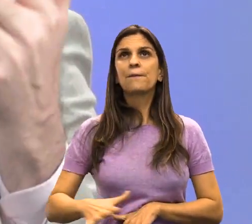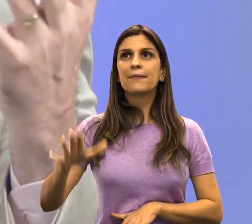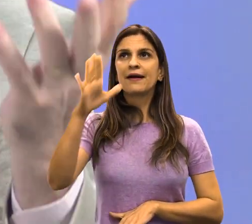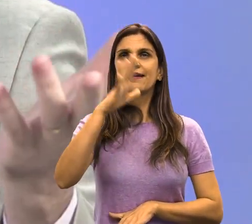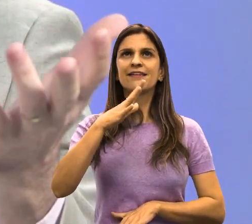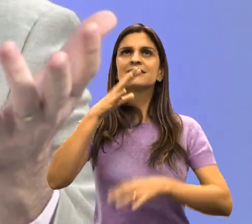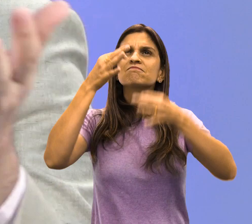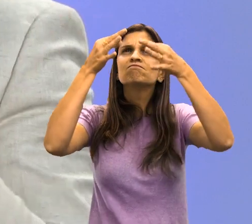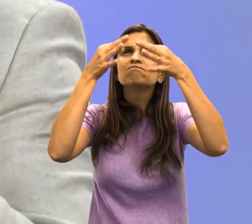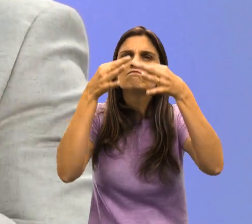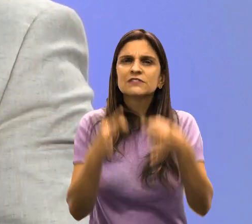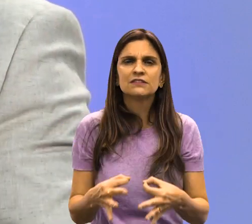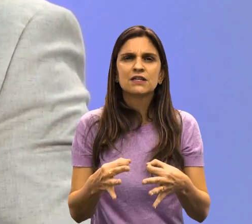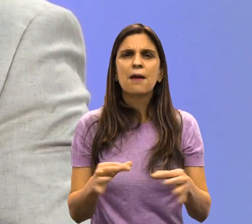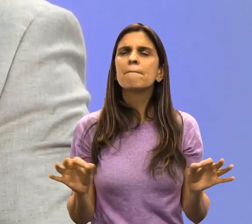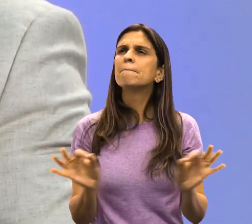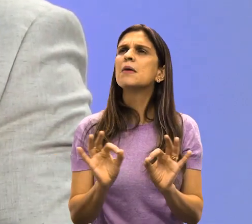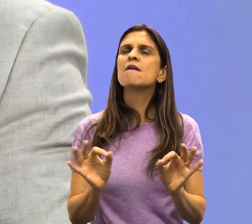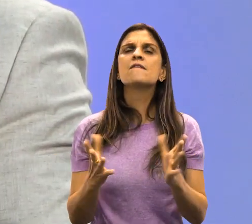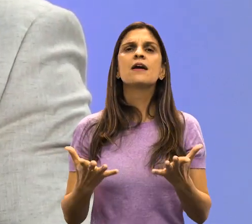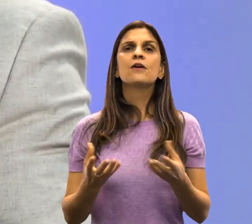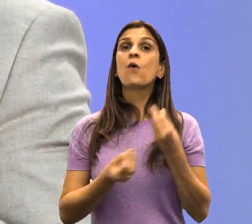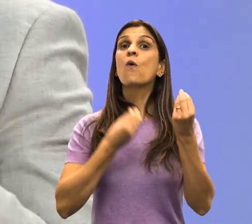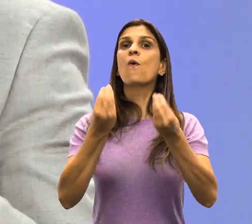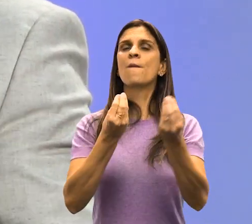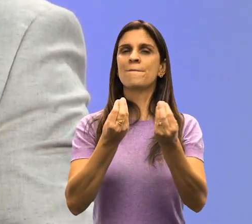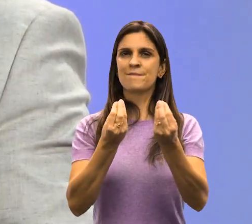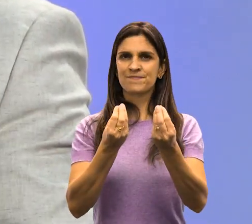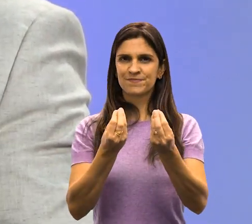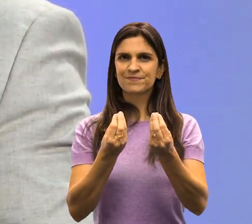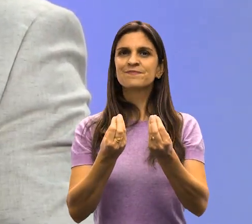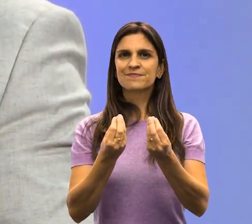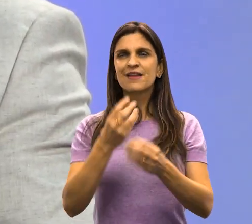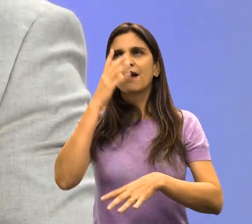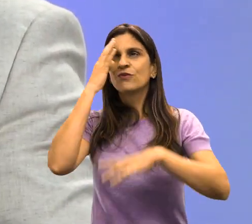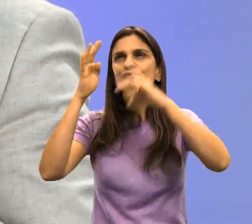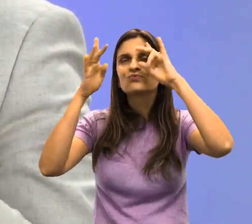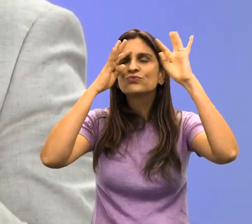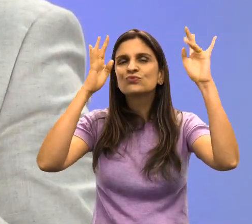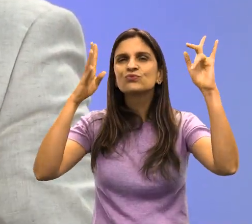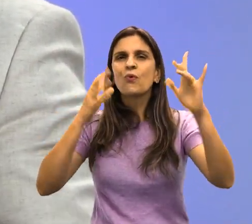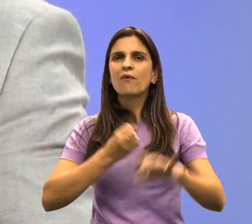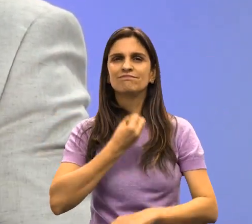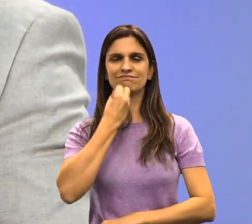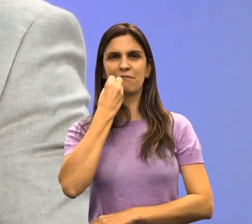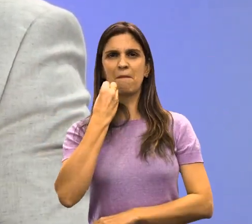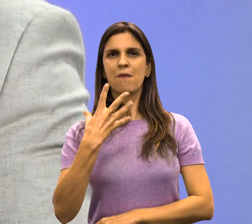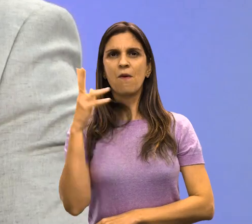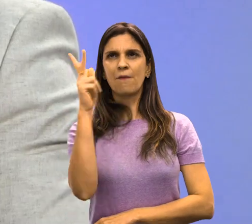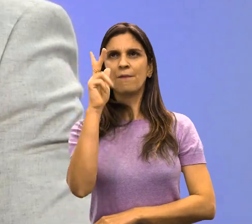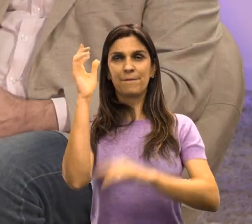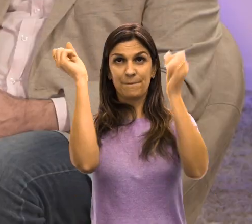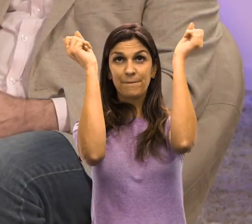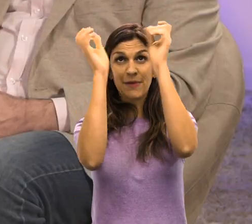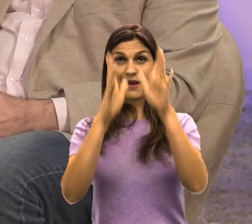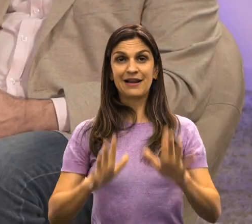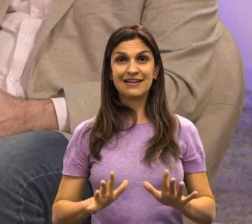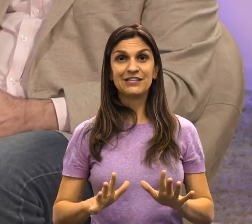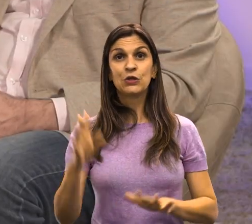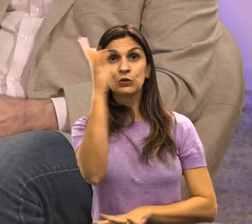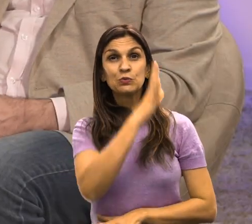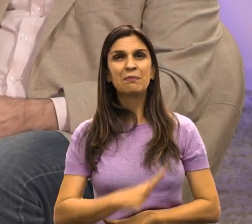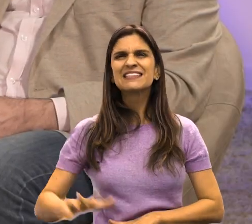num país ideal, aí sim nós teremos um país que nós tanto sonhamos e desejamos.